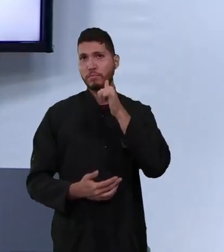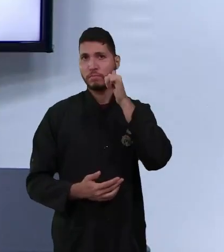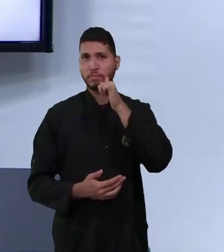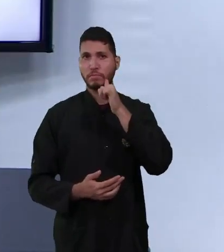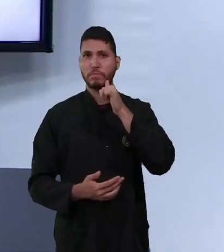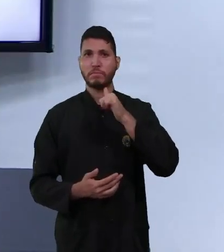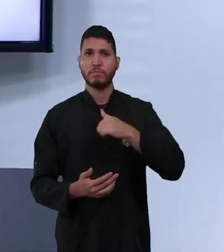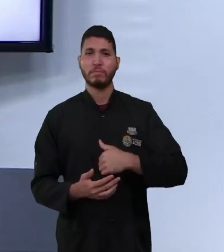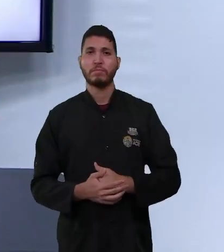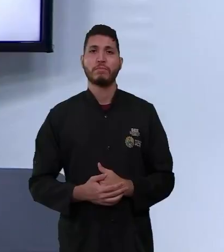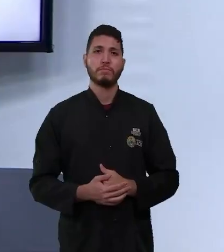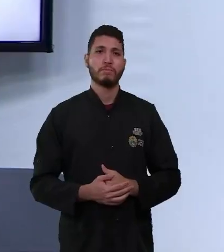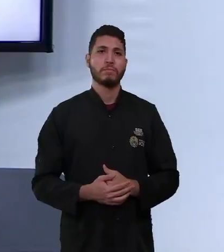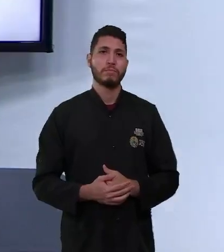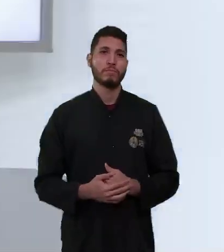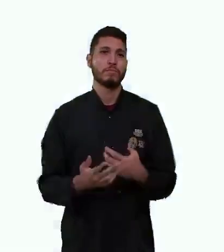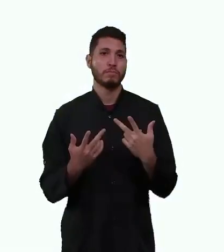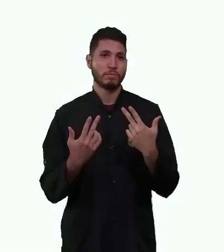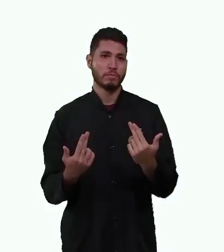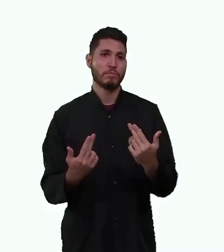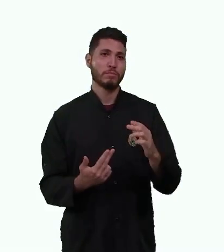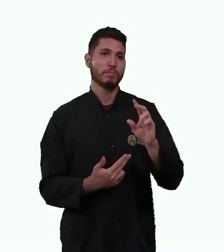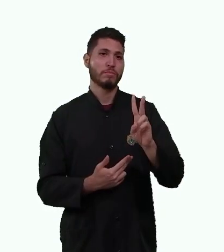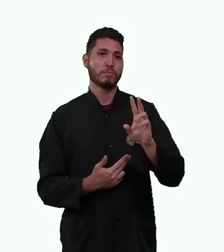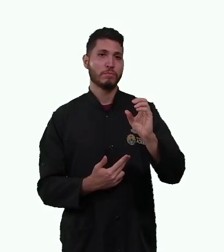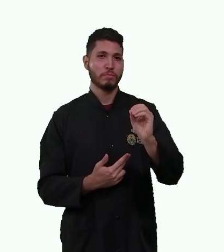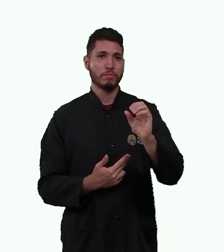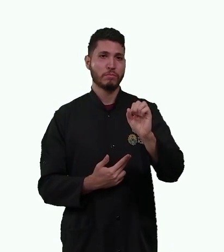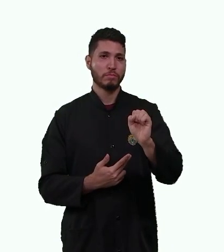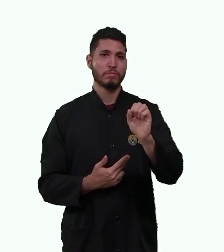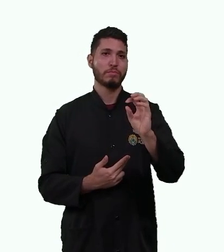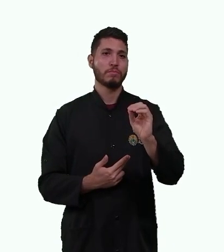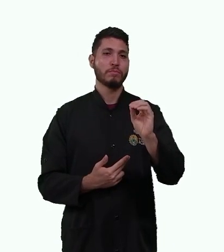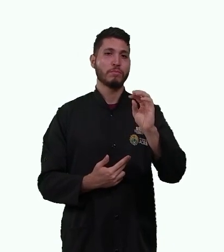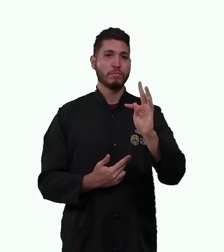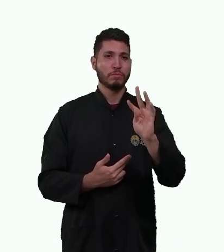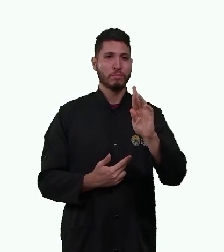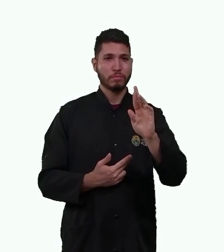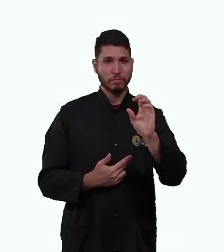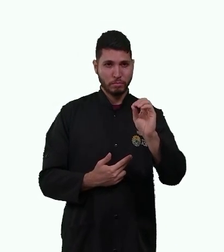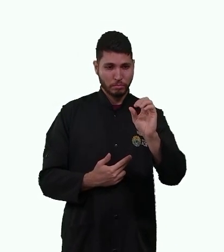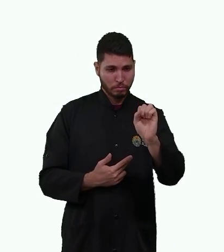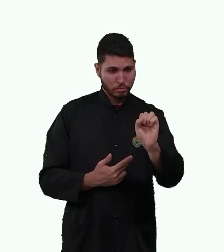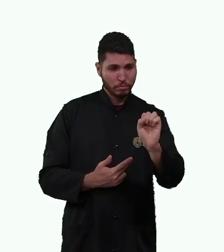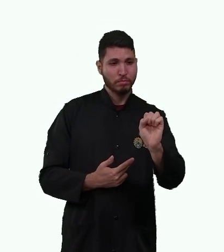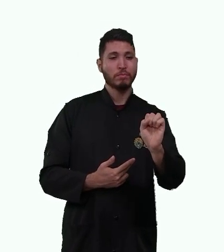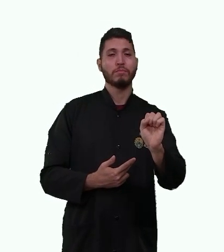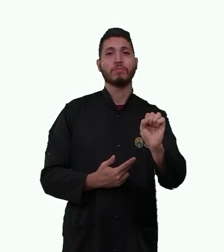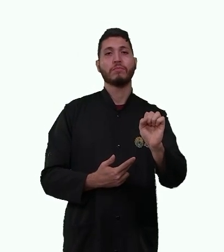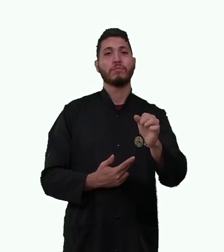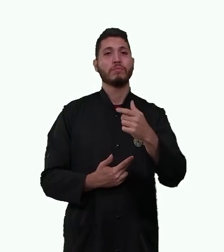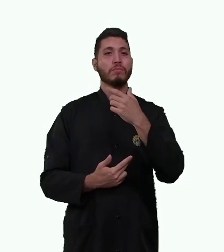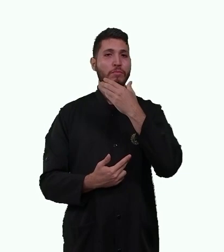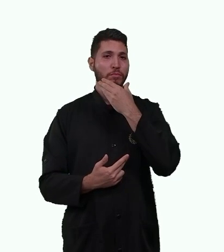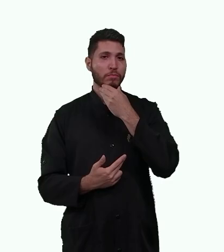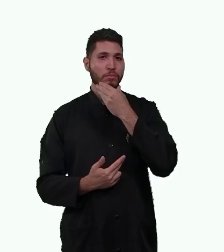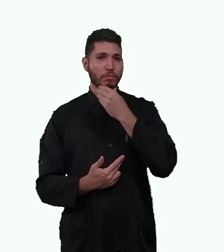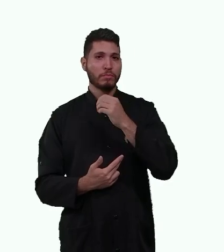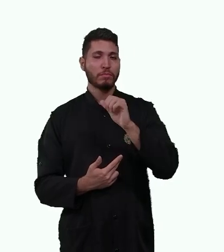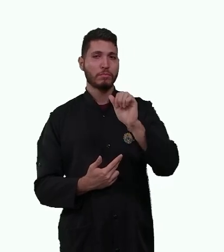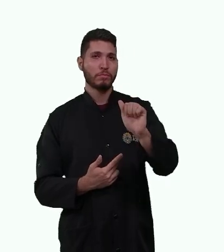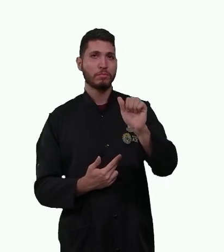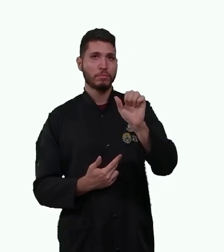feminino. O mesmo acontece com vosotros e vosotras, que nós utilizamos vosotros para